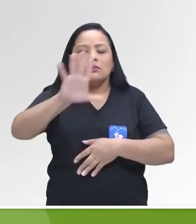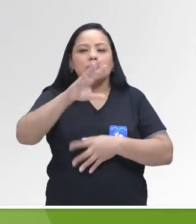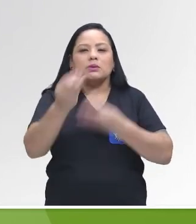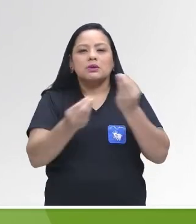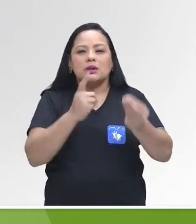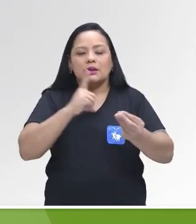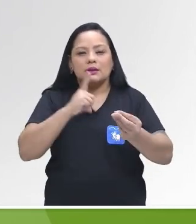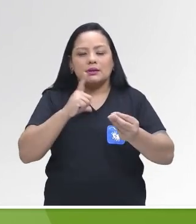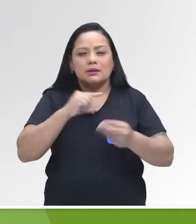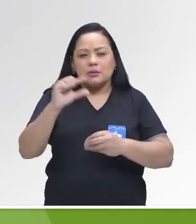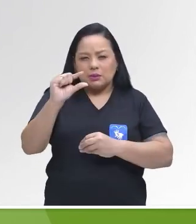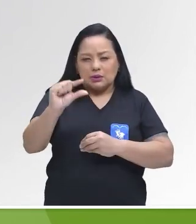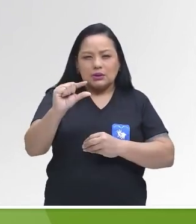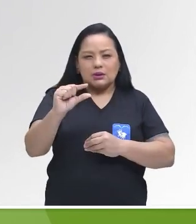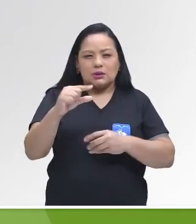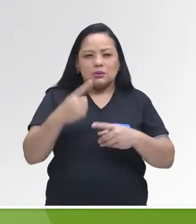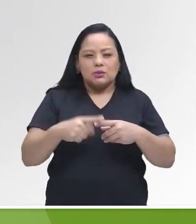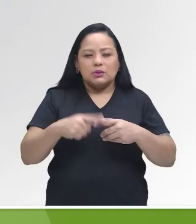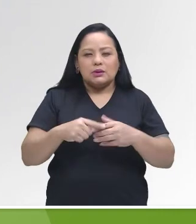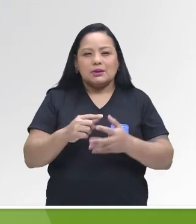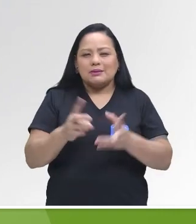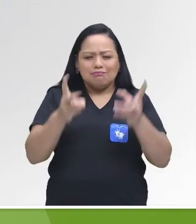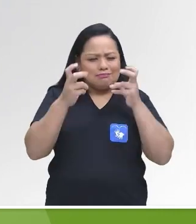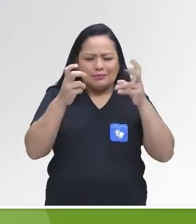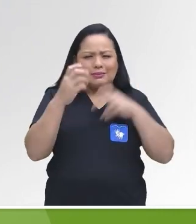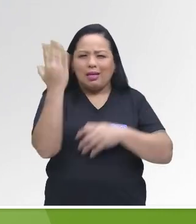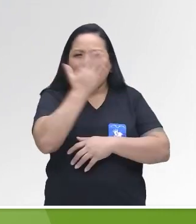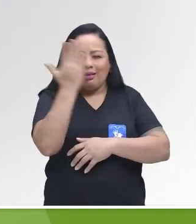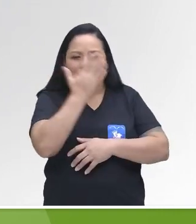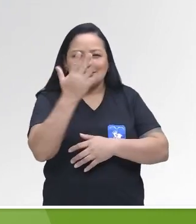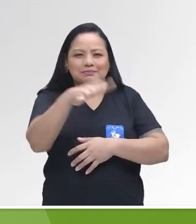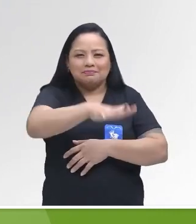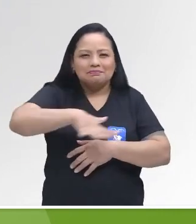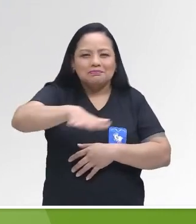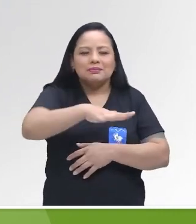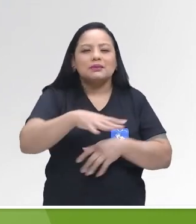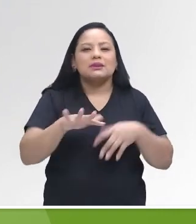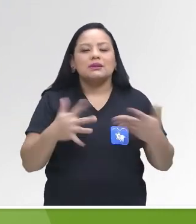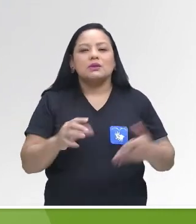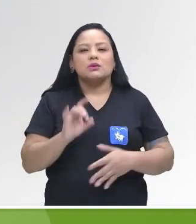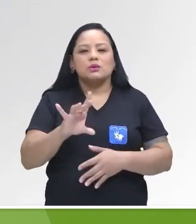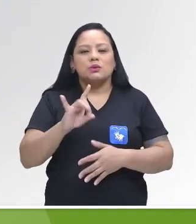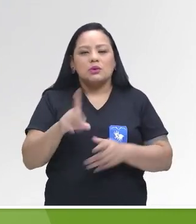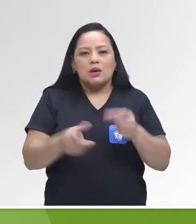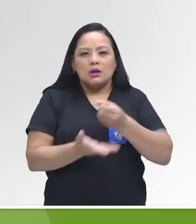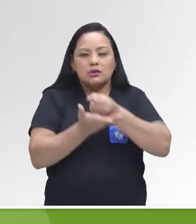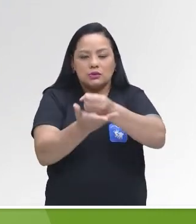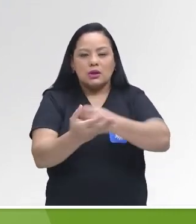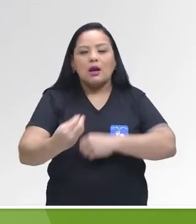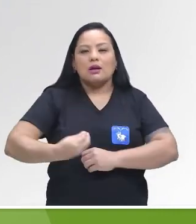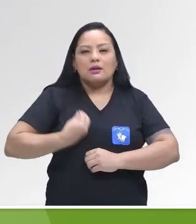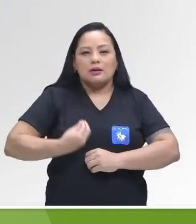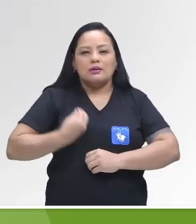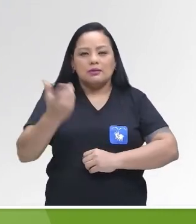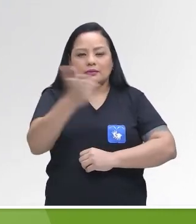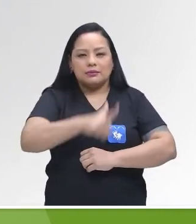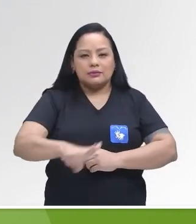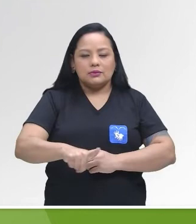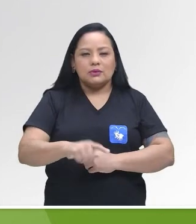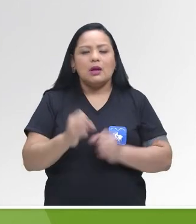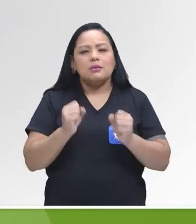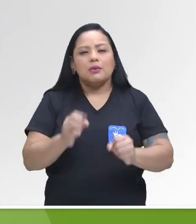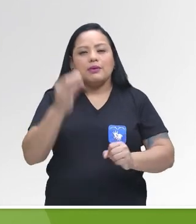elas ficam tão pequenininhas que elas ficam imperceptíveis no ambiente, tá? E aí isso ajuda também elas a sobreviver. E aí a gente